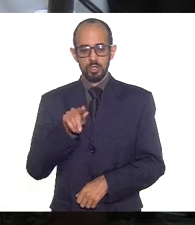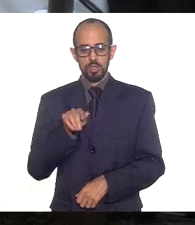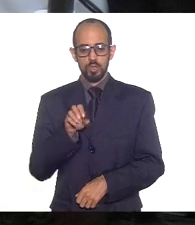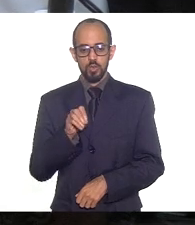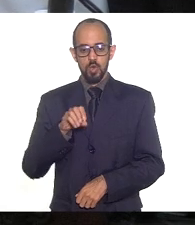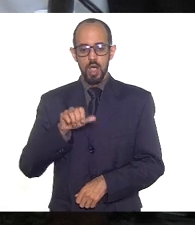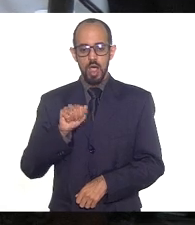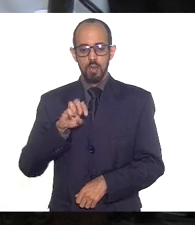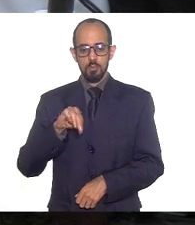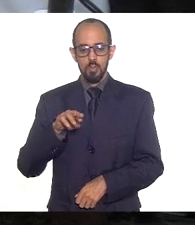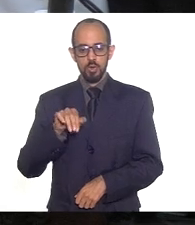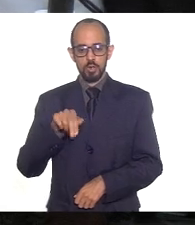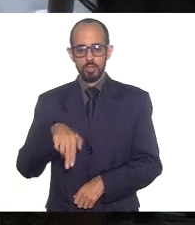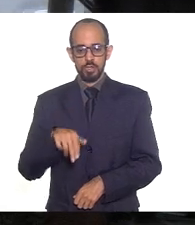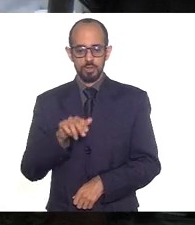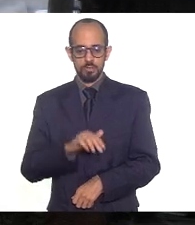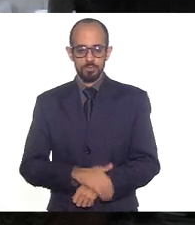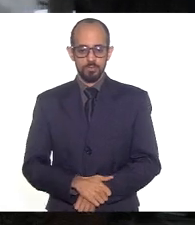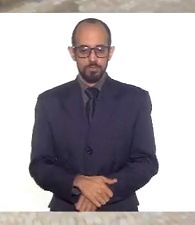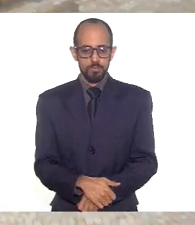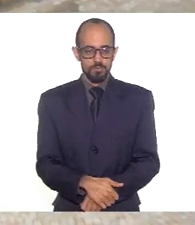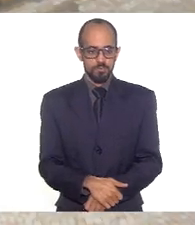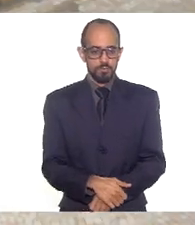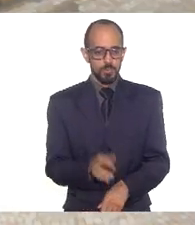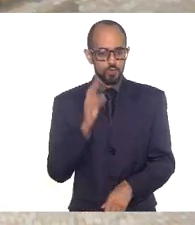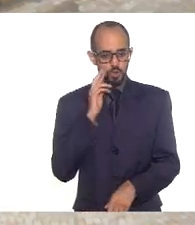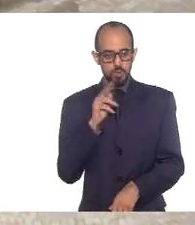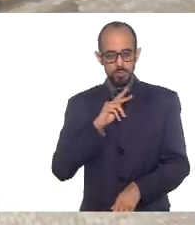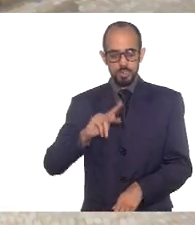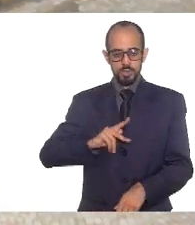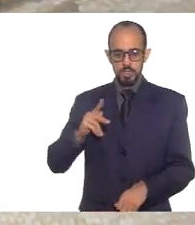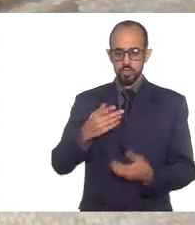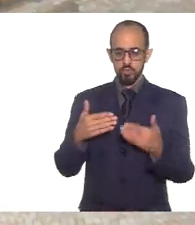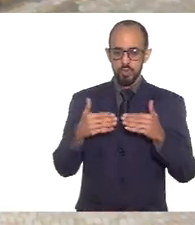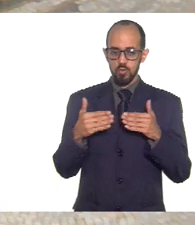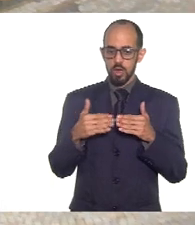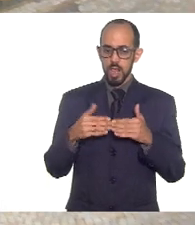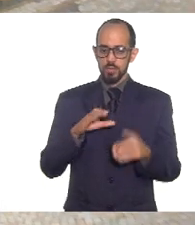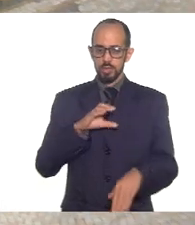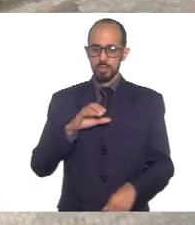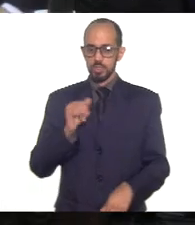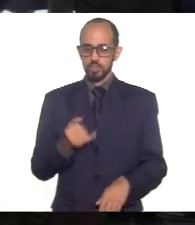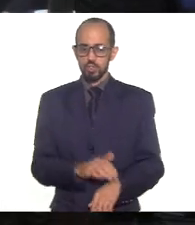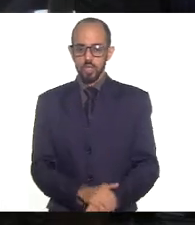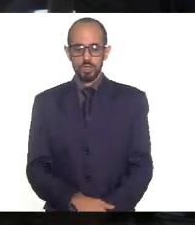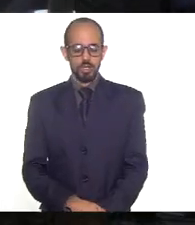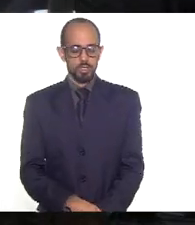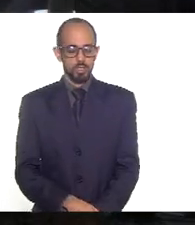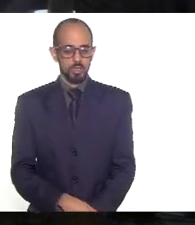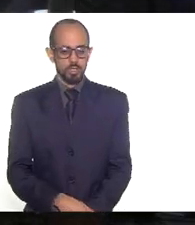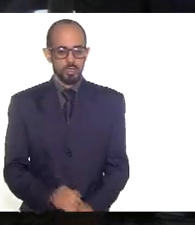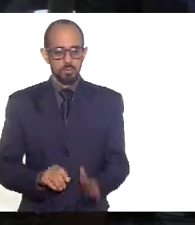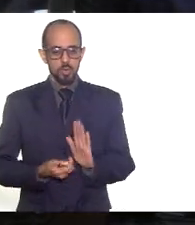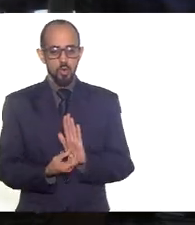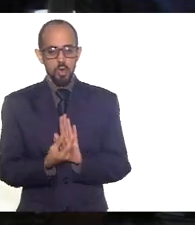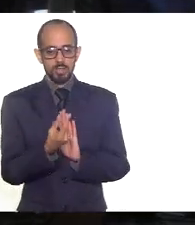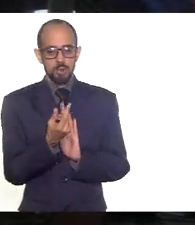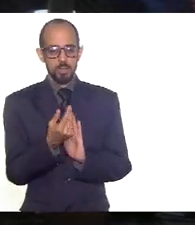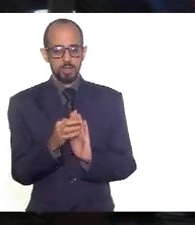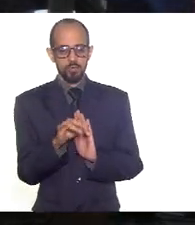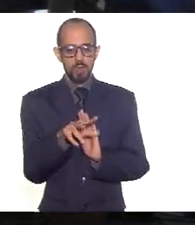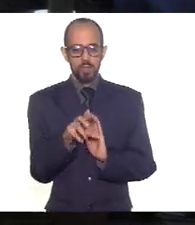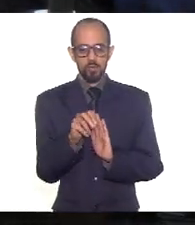ao sentido STJ se o presidente favorável ao substitutivo da ccj pela comissão de orçamento Deputado Márcio